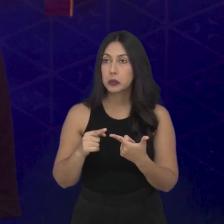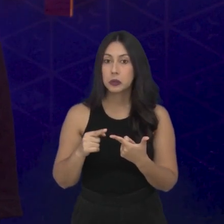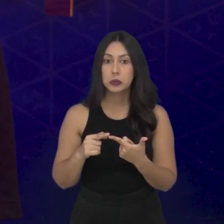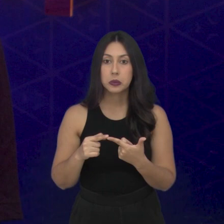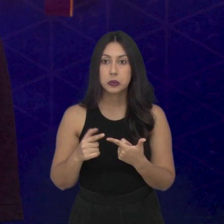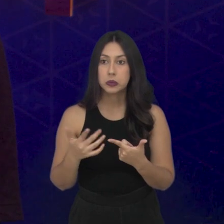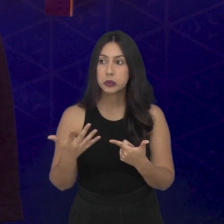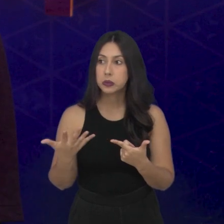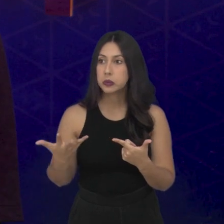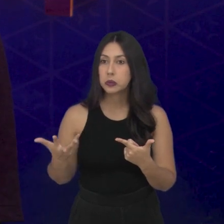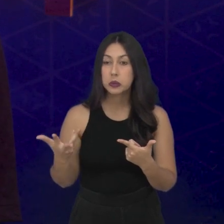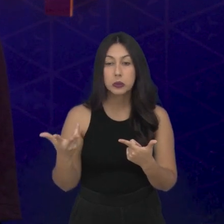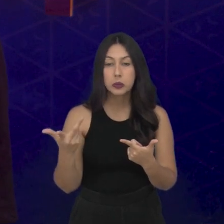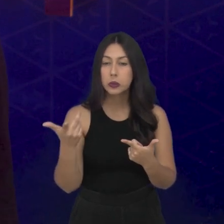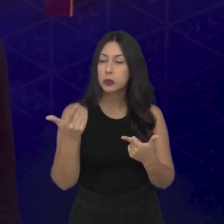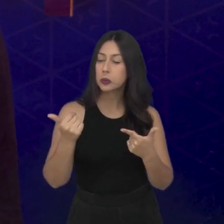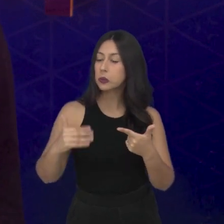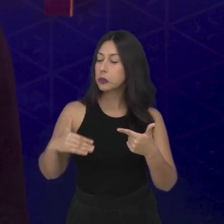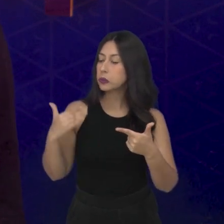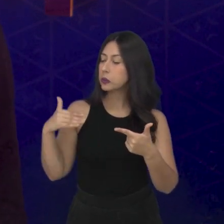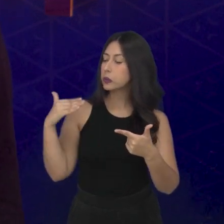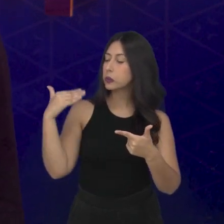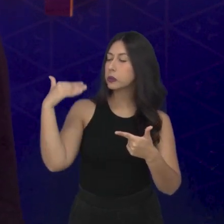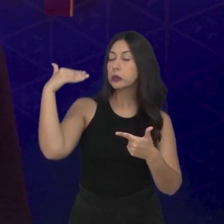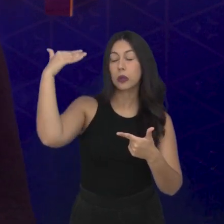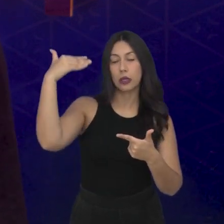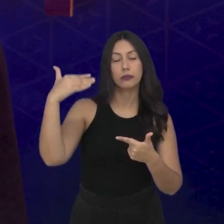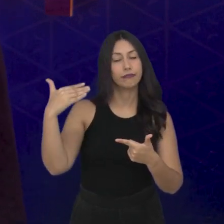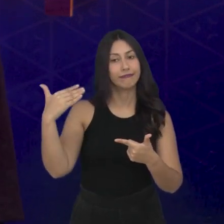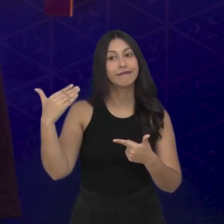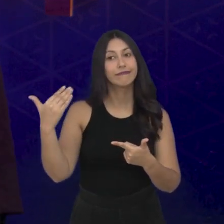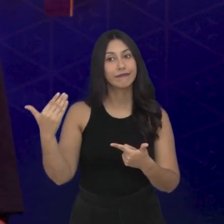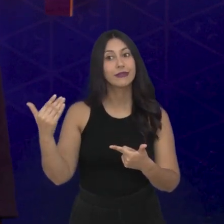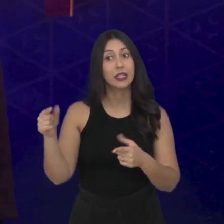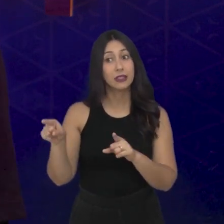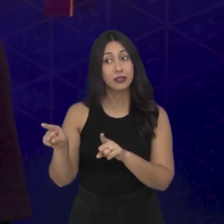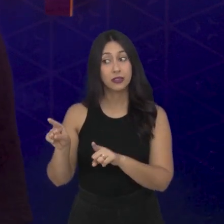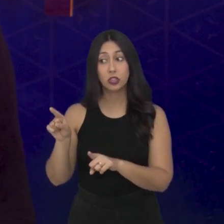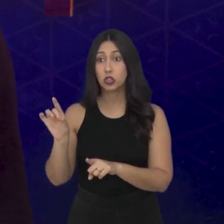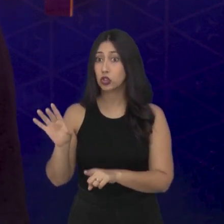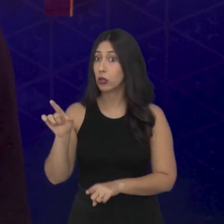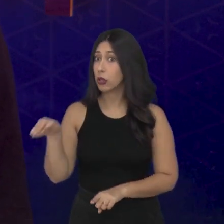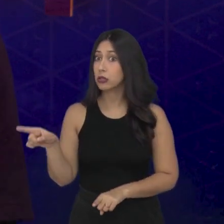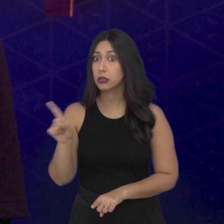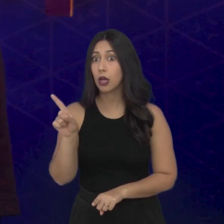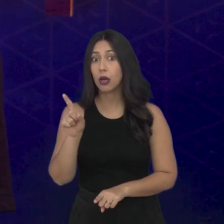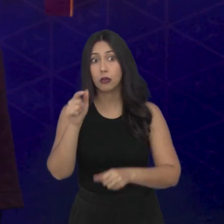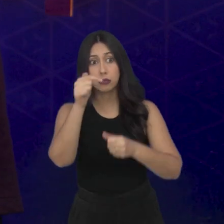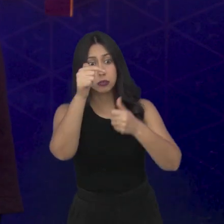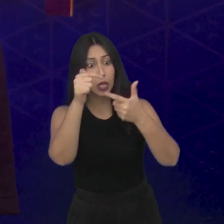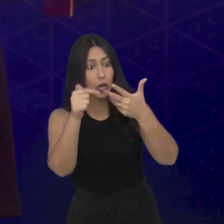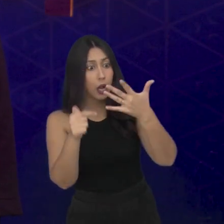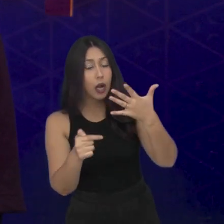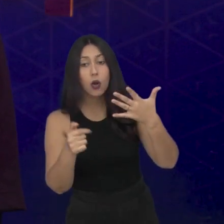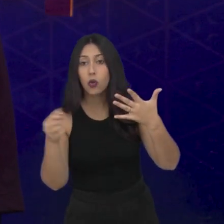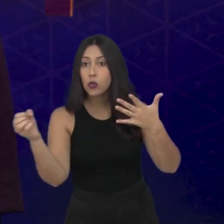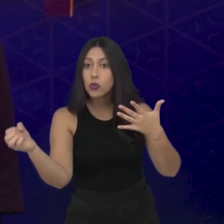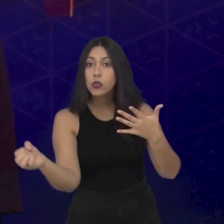qualidade de desenvolvimento pessoal e tal, né? A gente tem outras coisas aí surgindo no